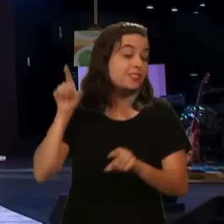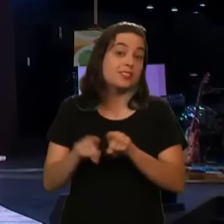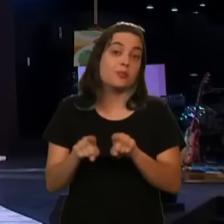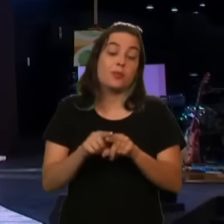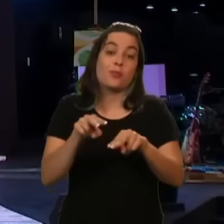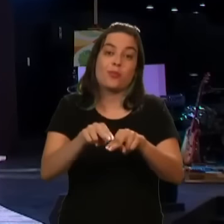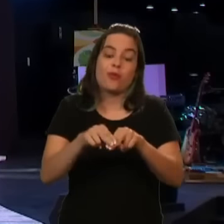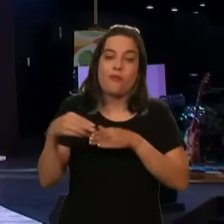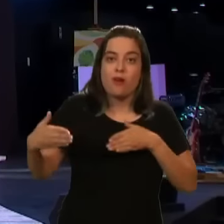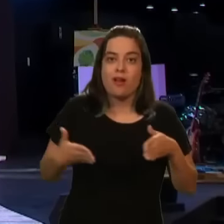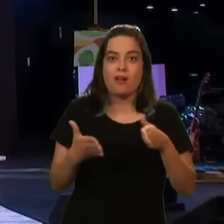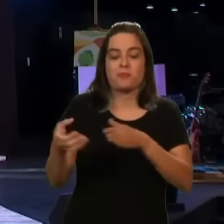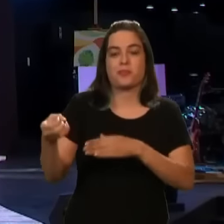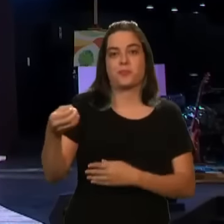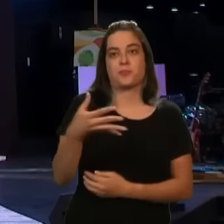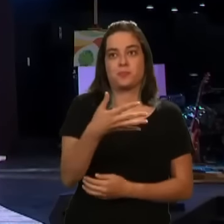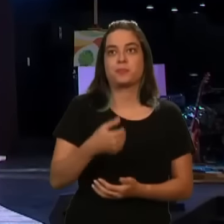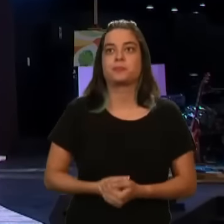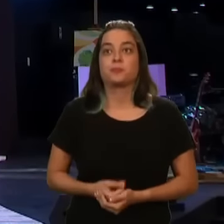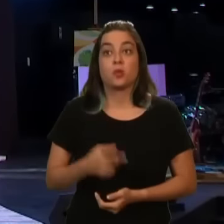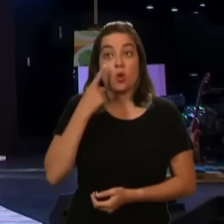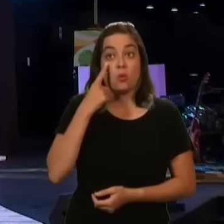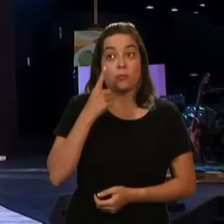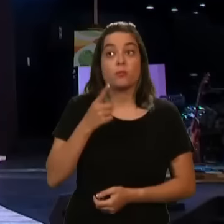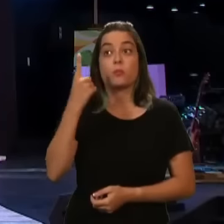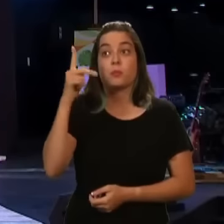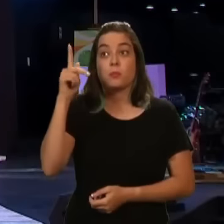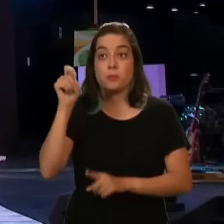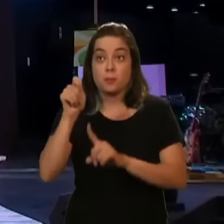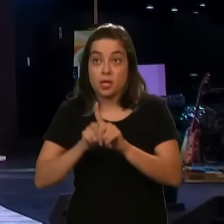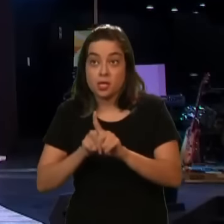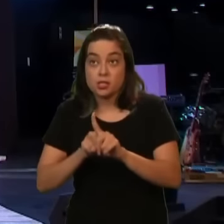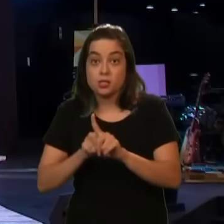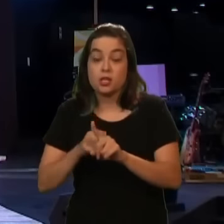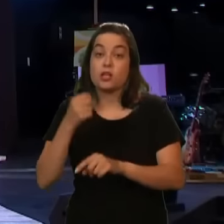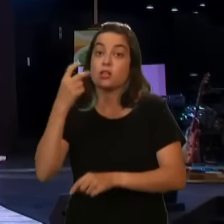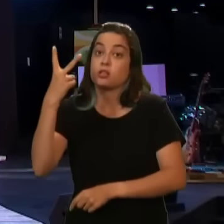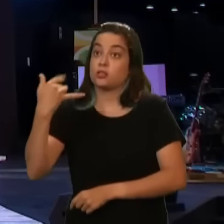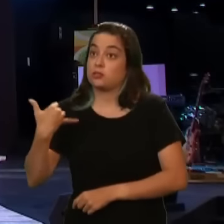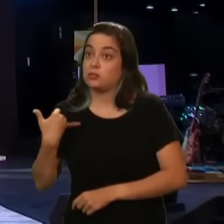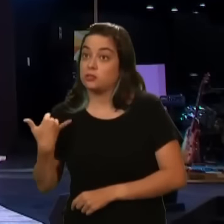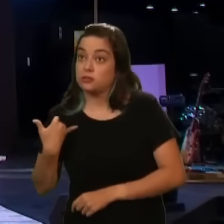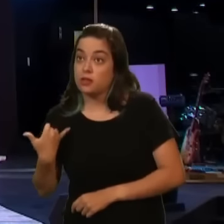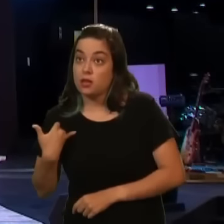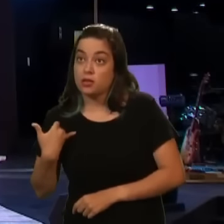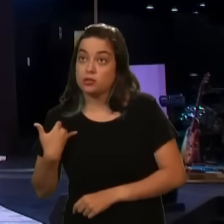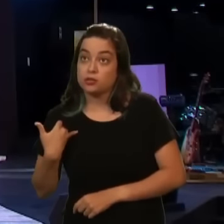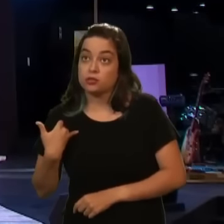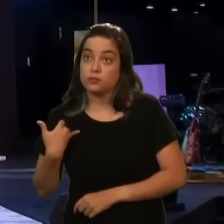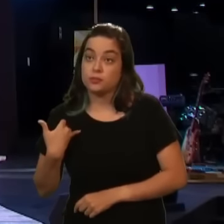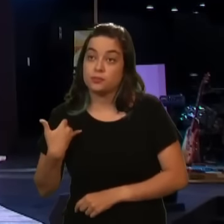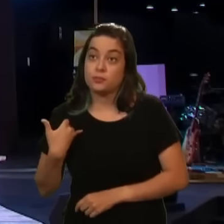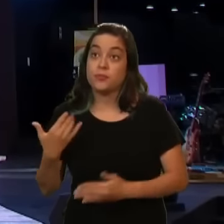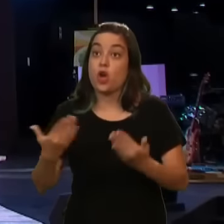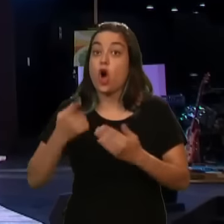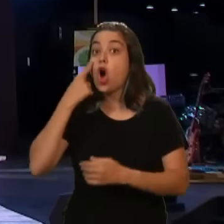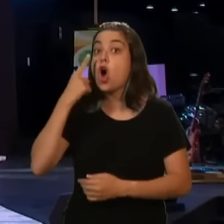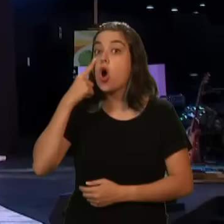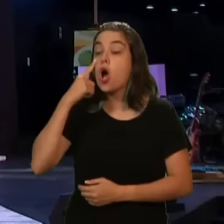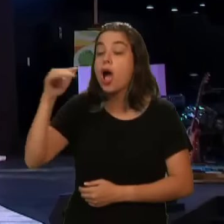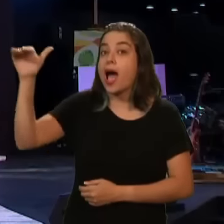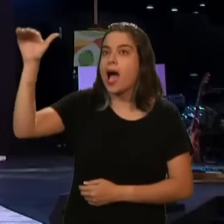são formados. Com um mês, olha o tanto que aumentou. Com 2 aninhos, olha como está. Agora olha o